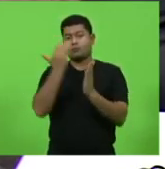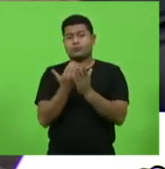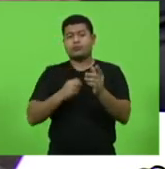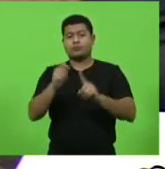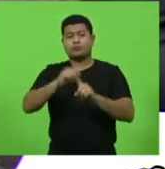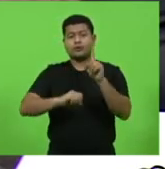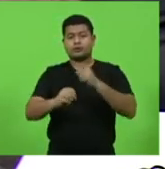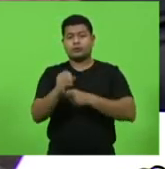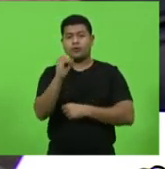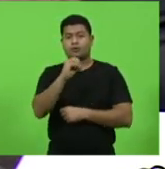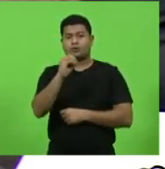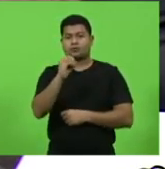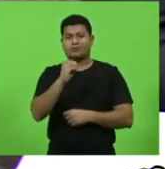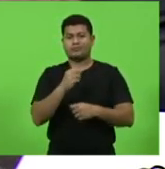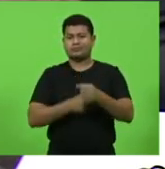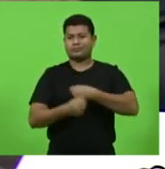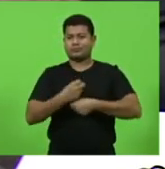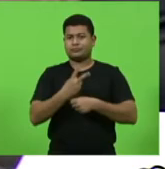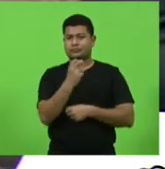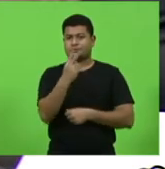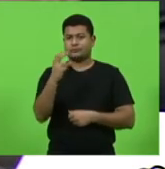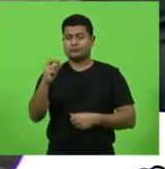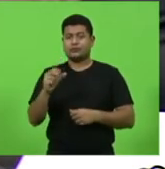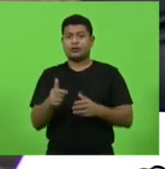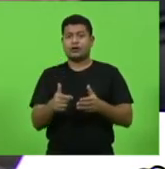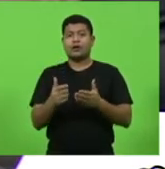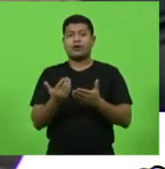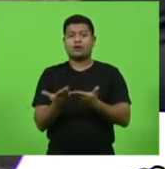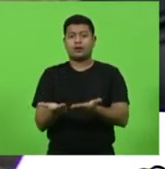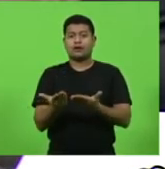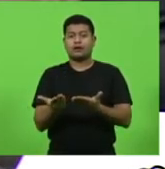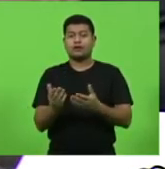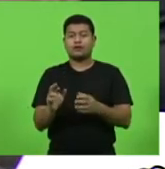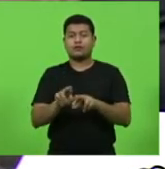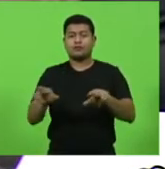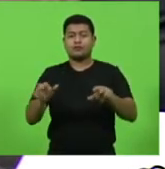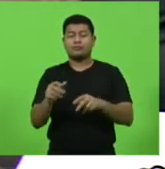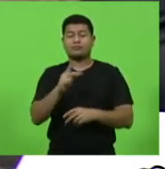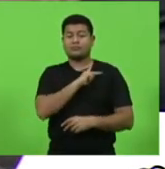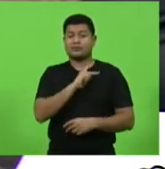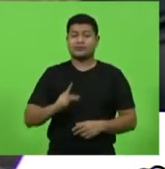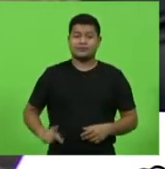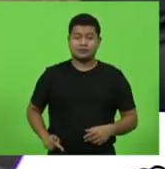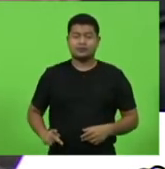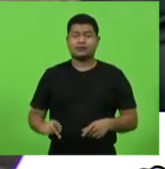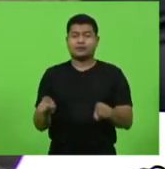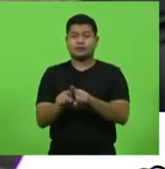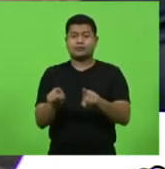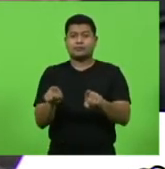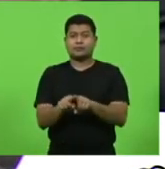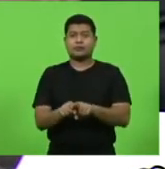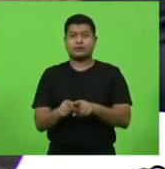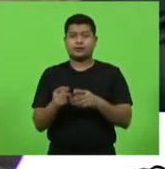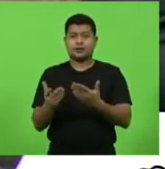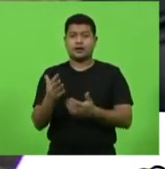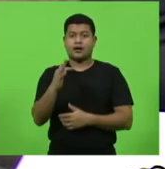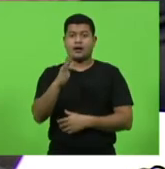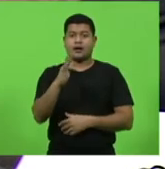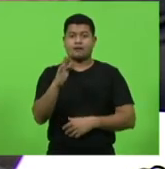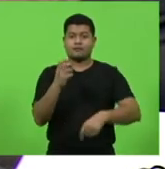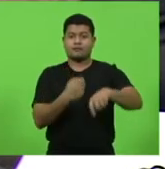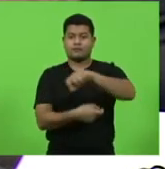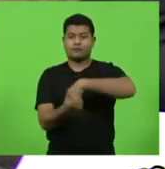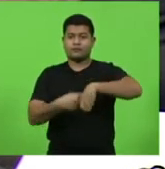e afastamento do cargo do SESC e da FEComércio. Inclusive o próprio presidente acabou sendo afastado naquela ocasião.